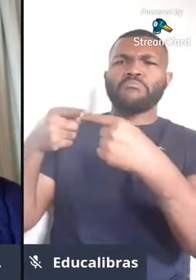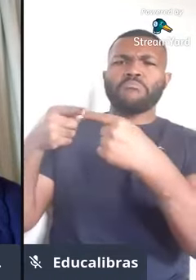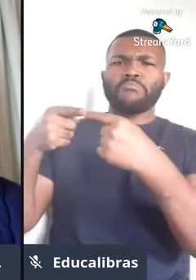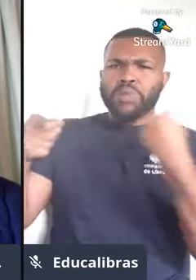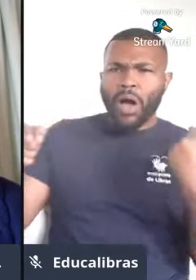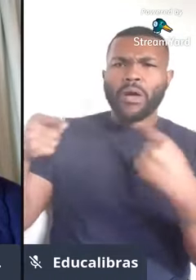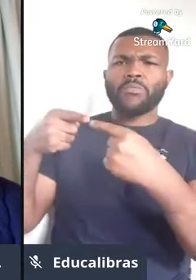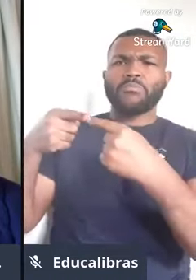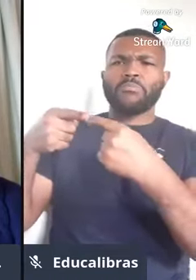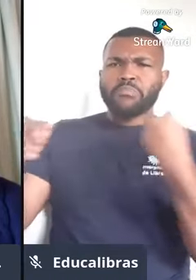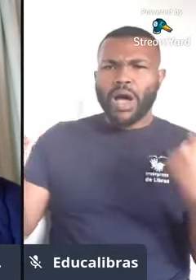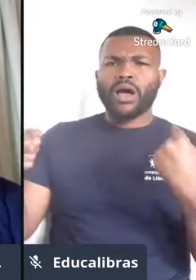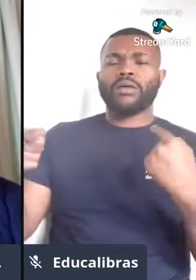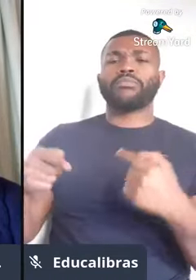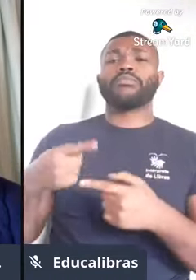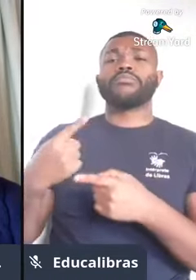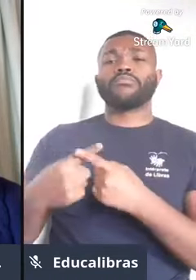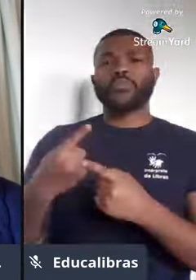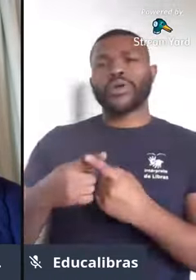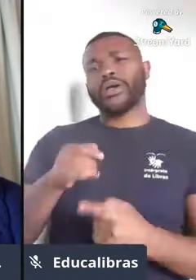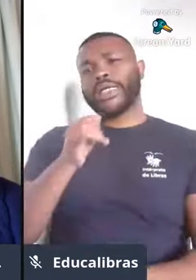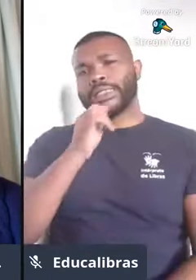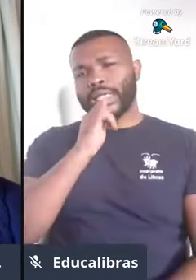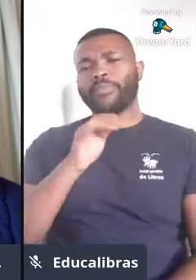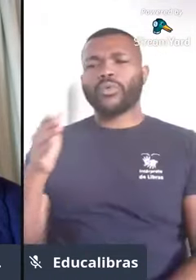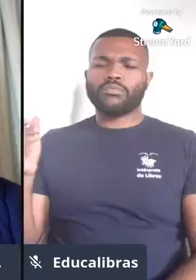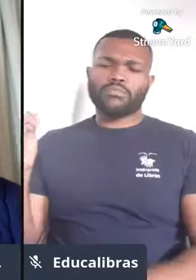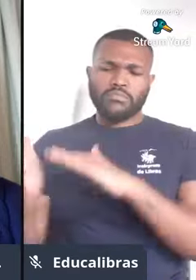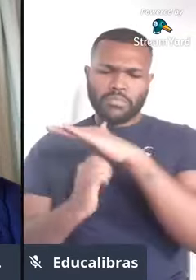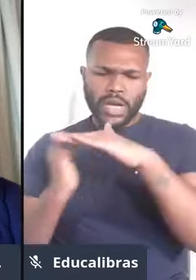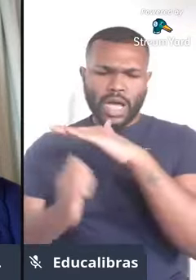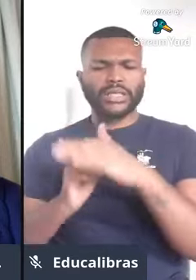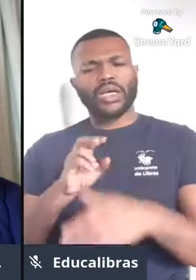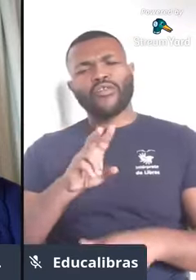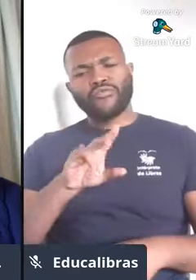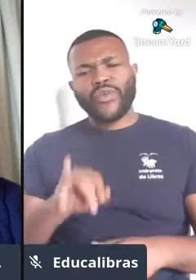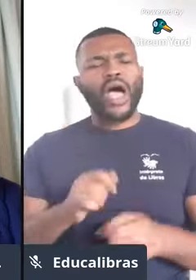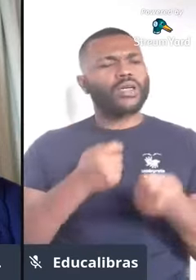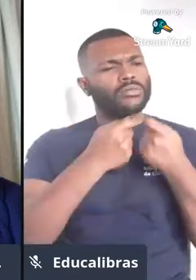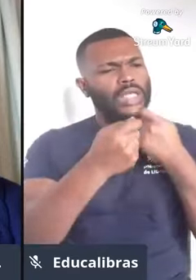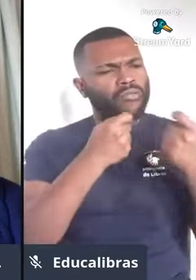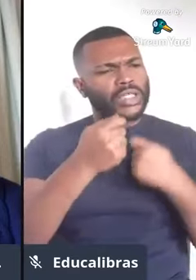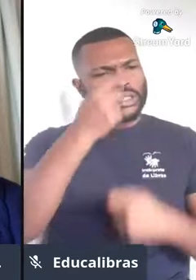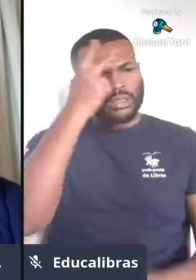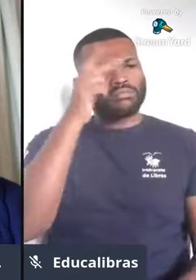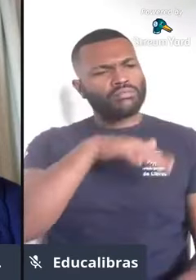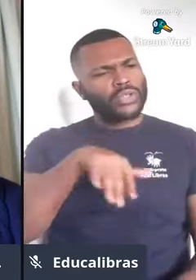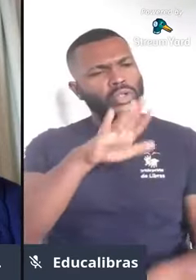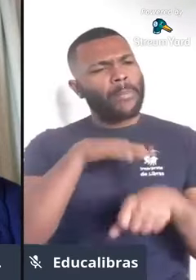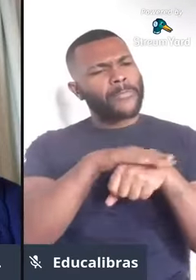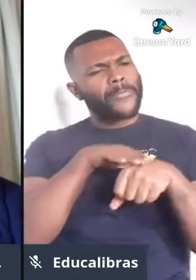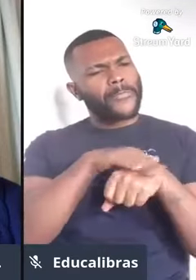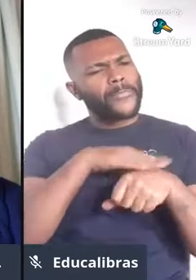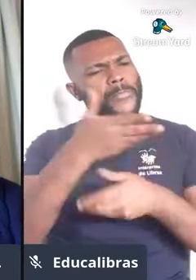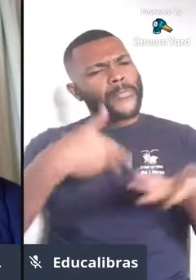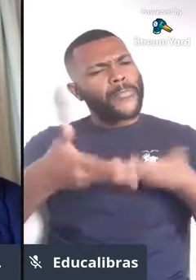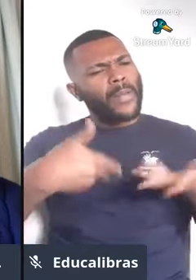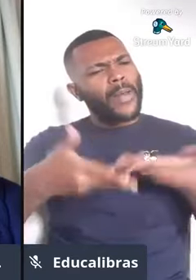fazem os processos todos, muitas vezes entrevistam as pessoas, mas acaba não virando